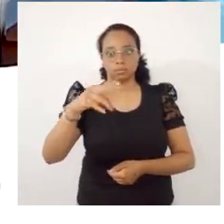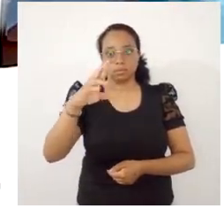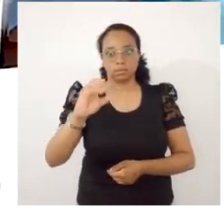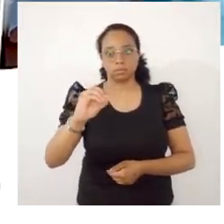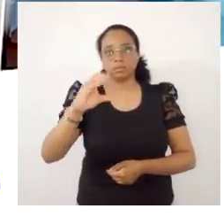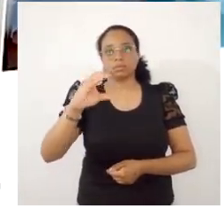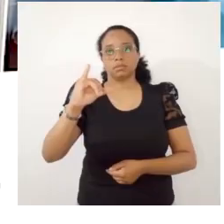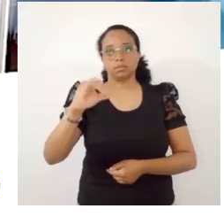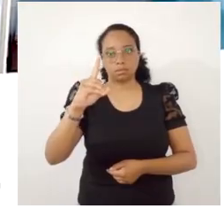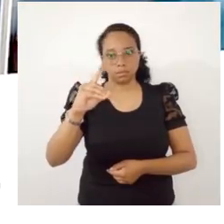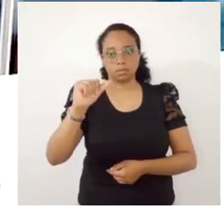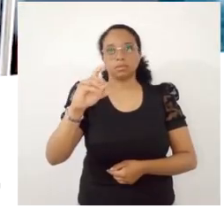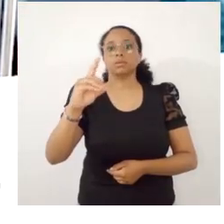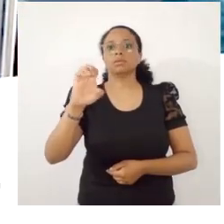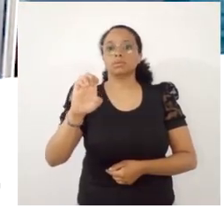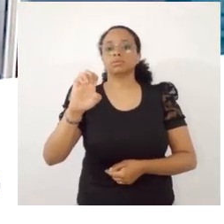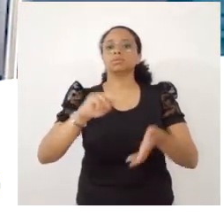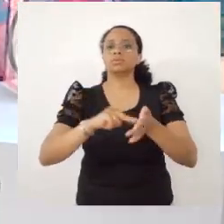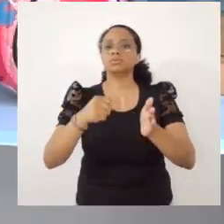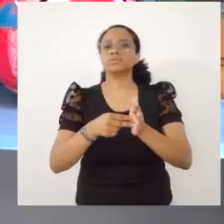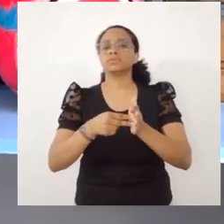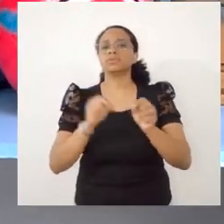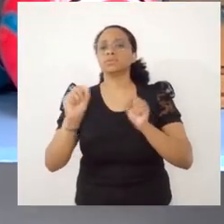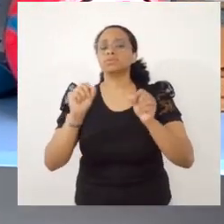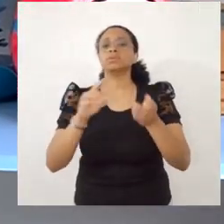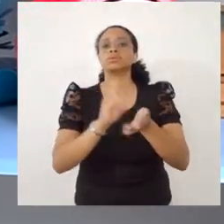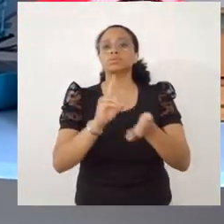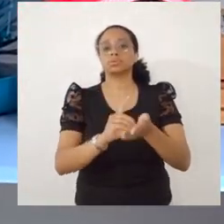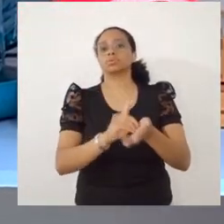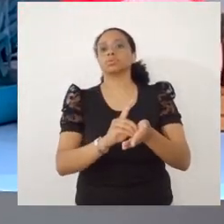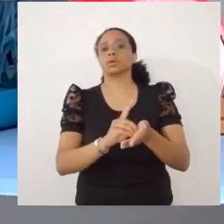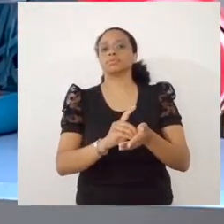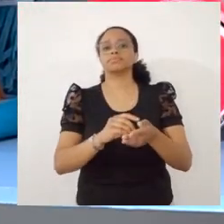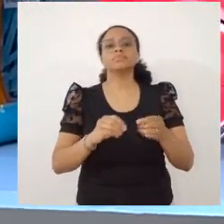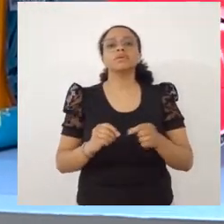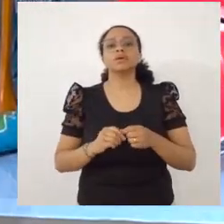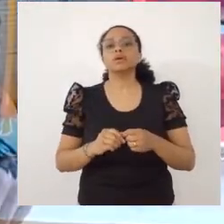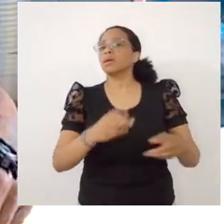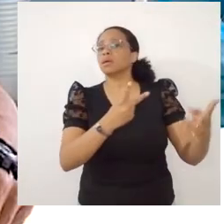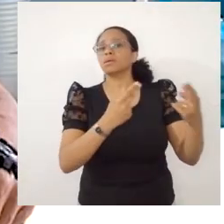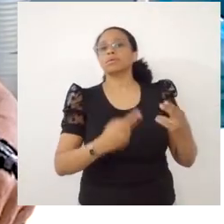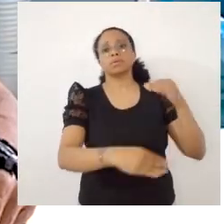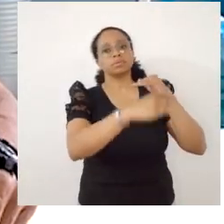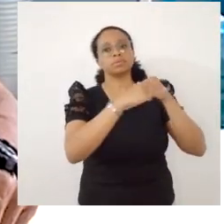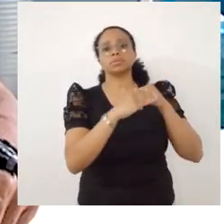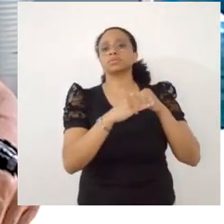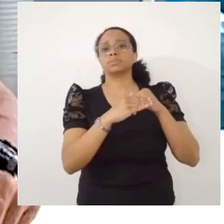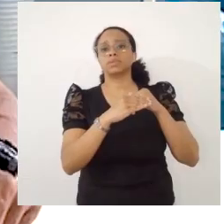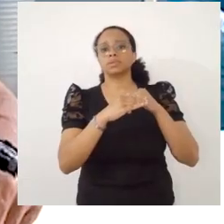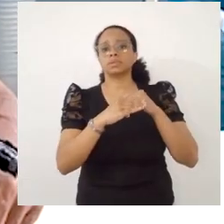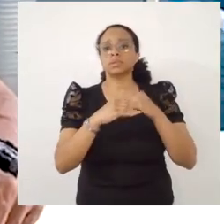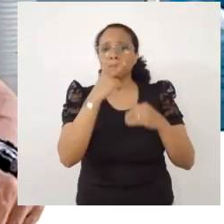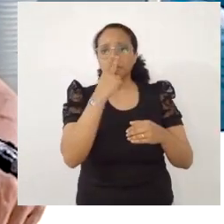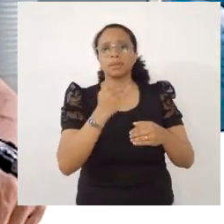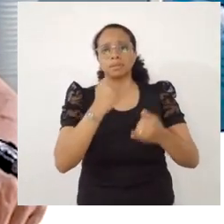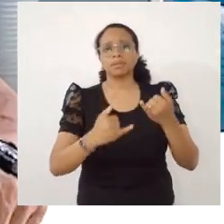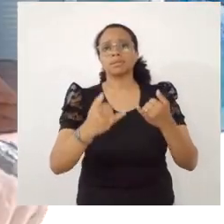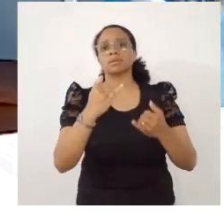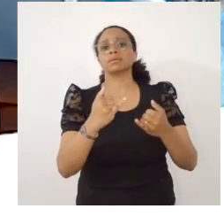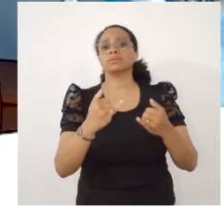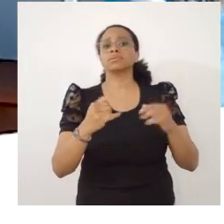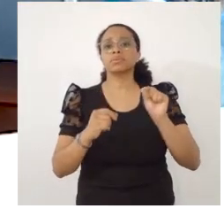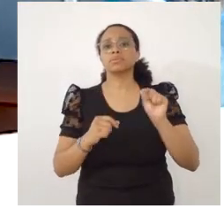Reciprocidade, segundo o dicionário, é algo mútuo, correspondido de igual medida e semelhança. É sinônimo de causa